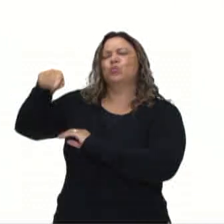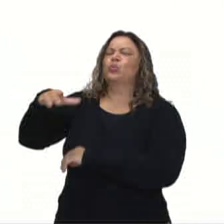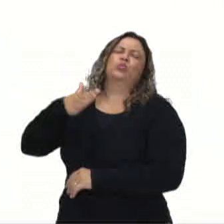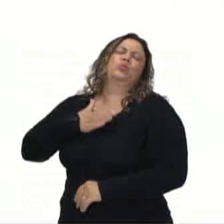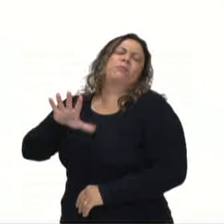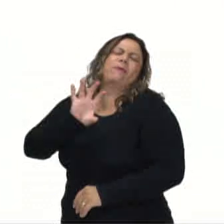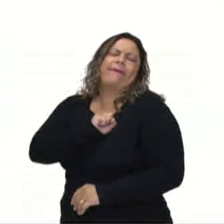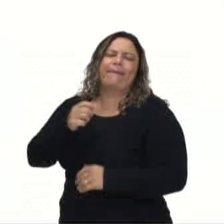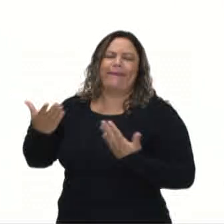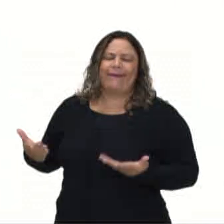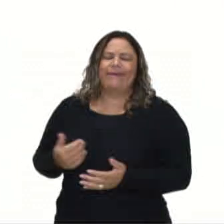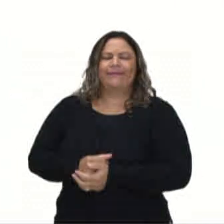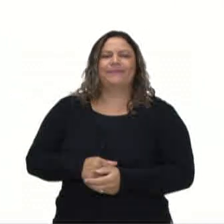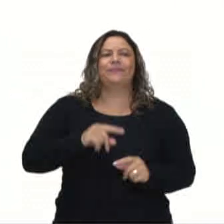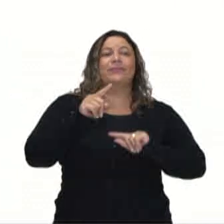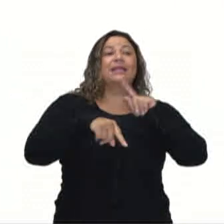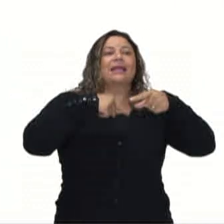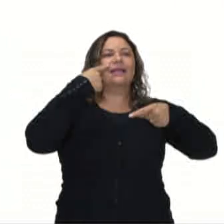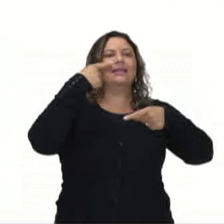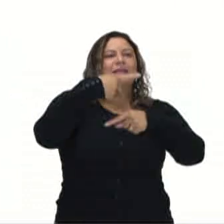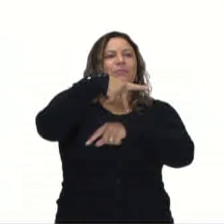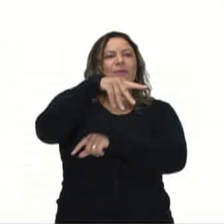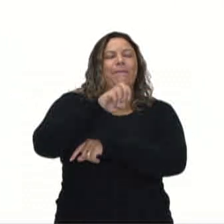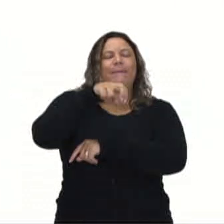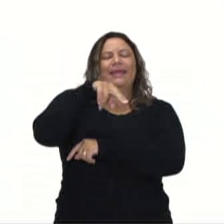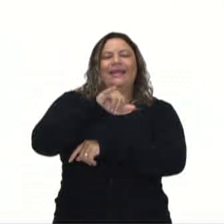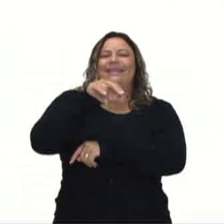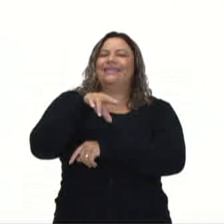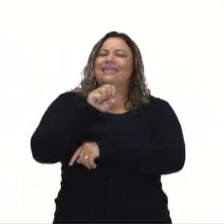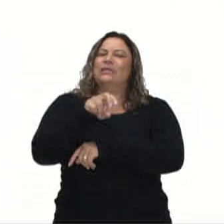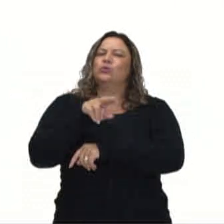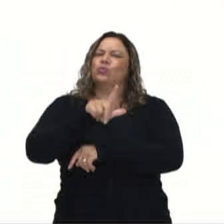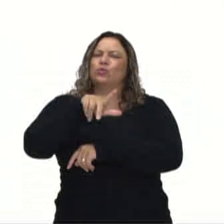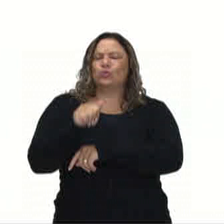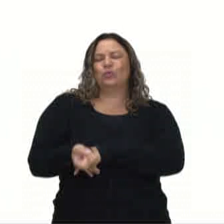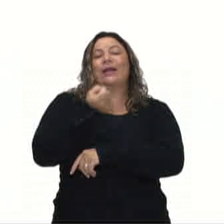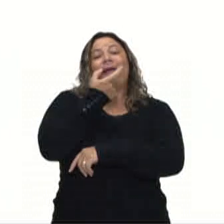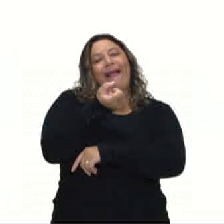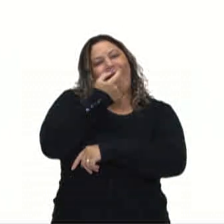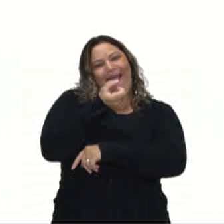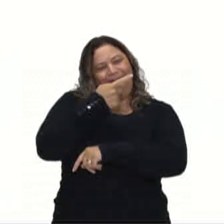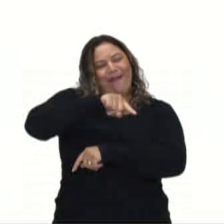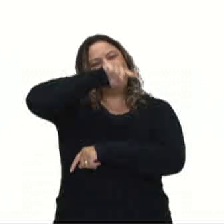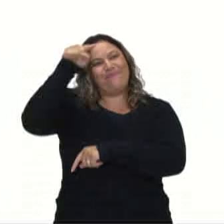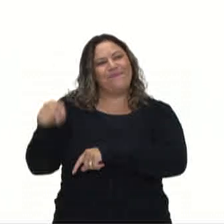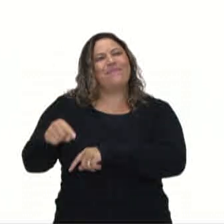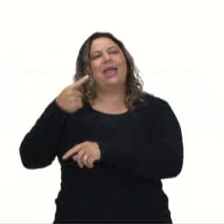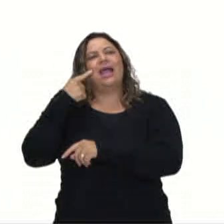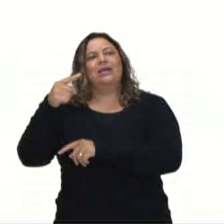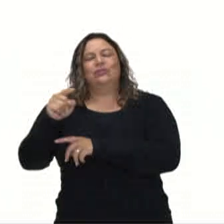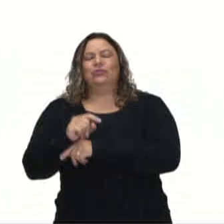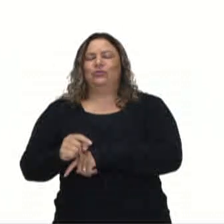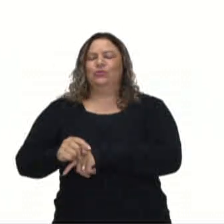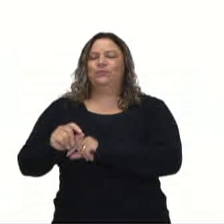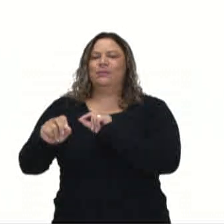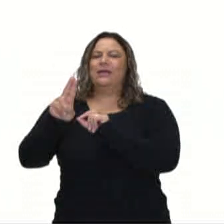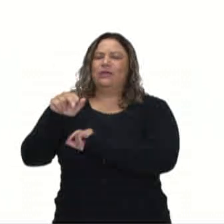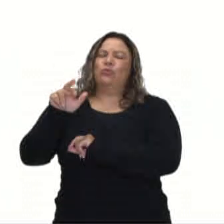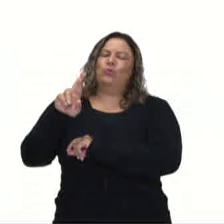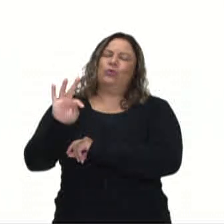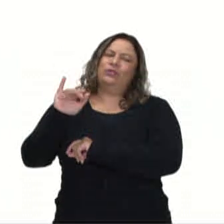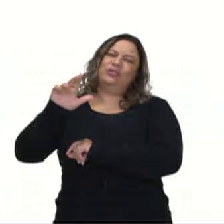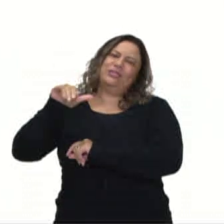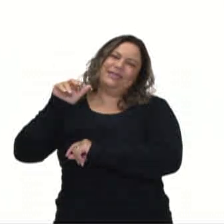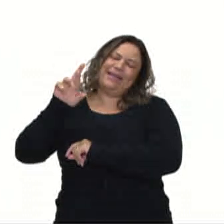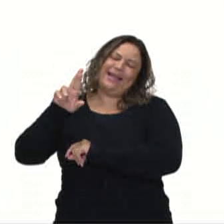península, sabe o que é península? Remédio para a urticária. O senhor tome uma península depois do almoço e outra depois